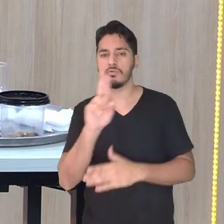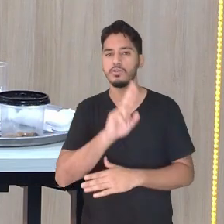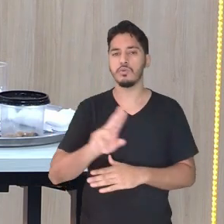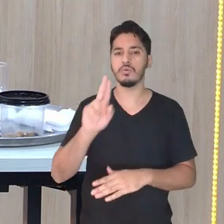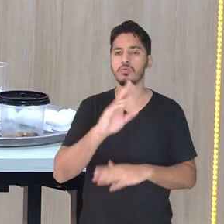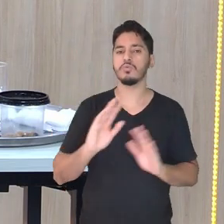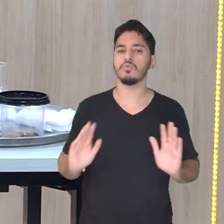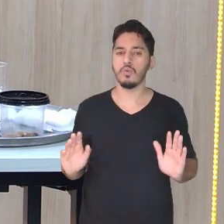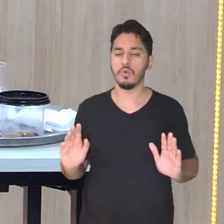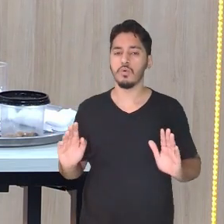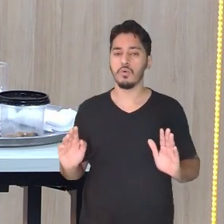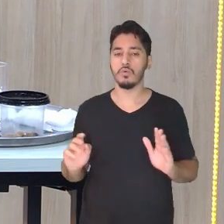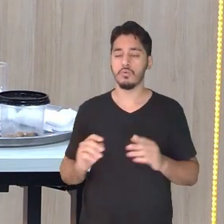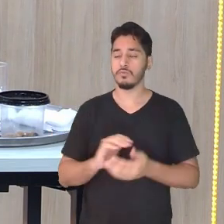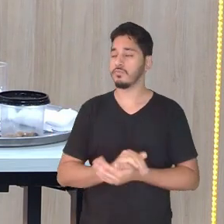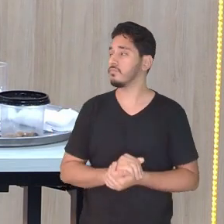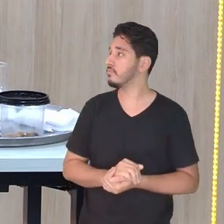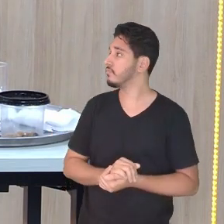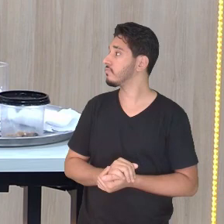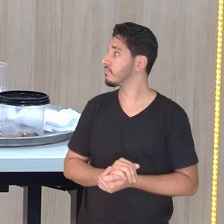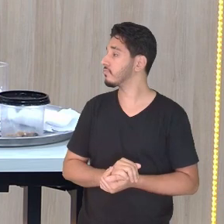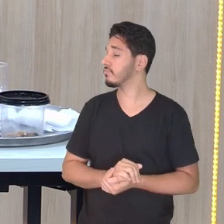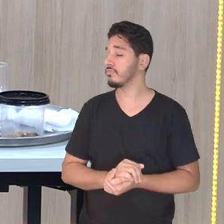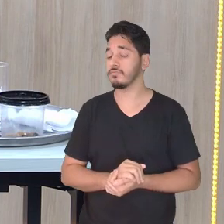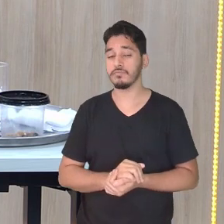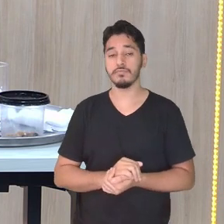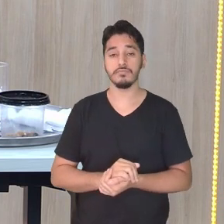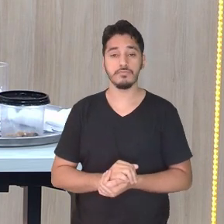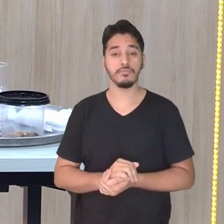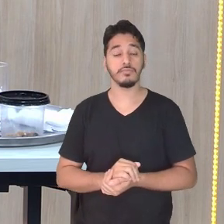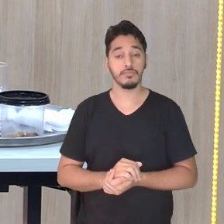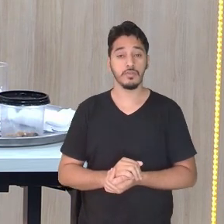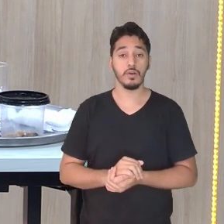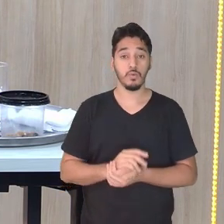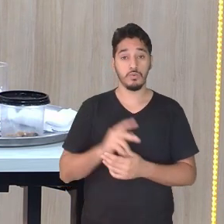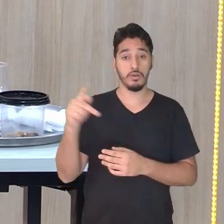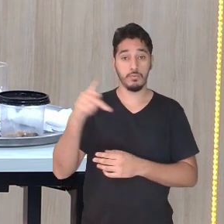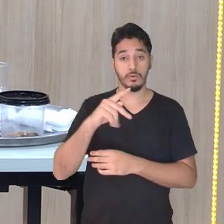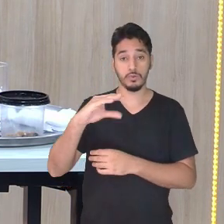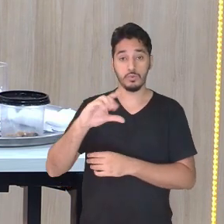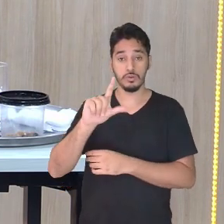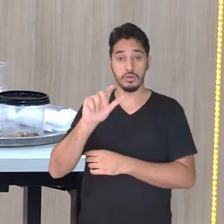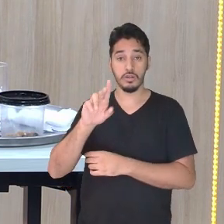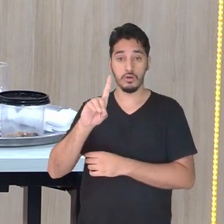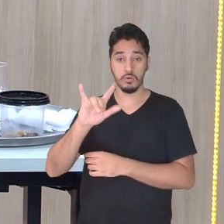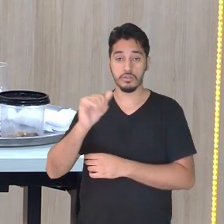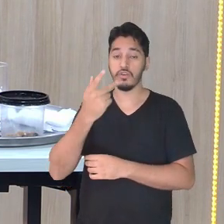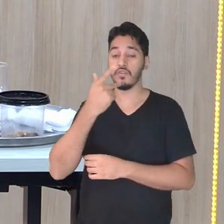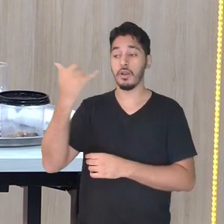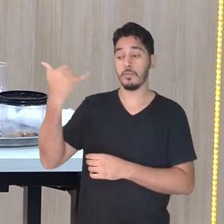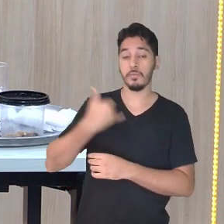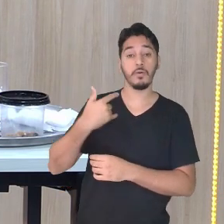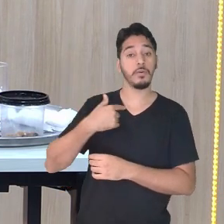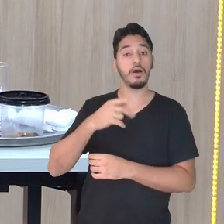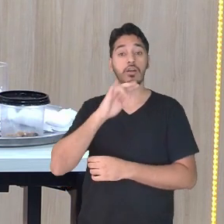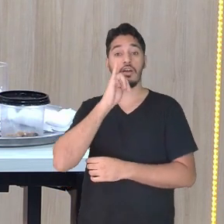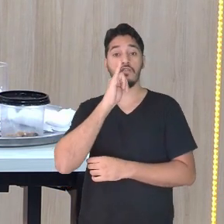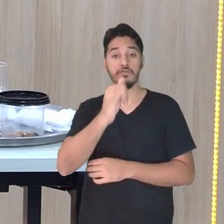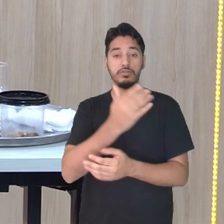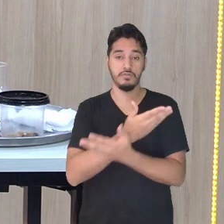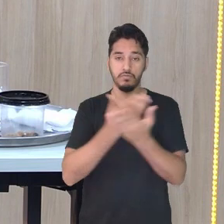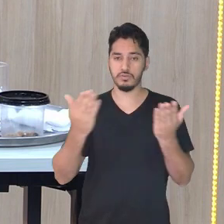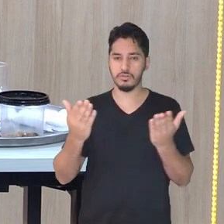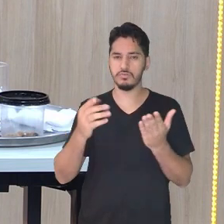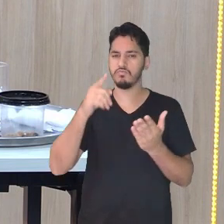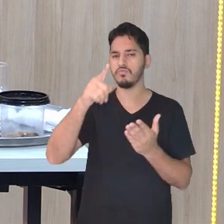assim que aparecer, a professora Cláudia vai falar para mim e eu vou aqui, ó, falar para todo mundo os exemplos de vocês. Talvez